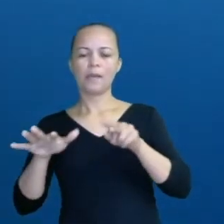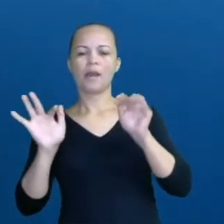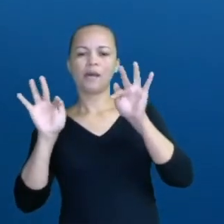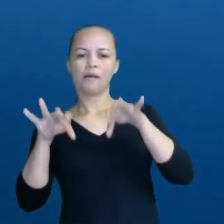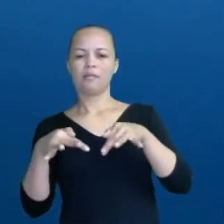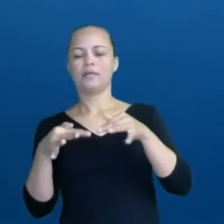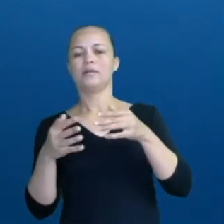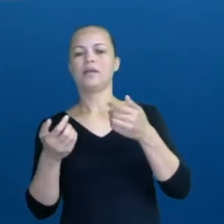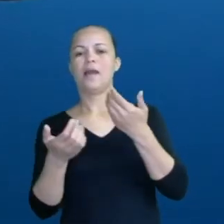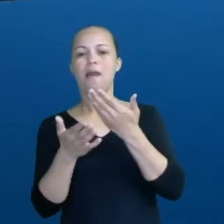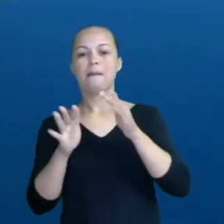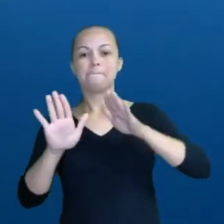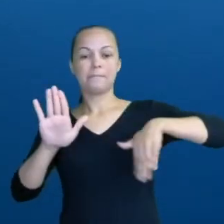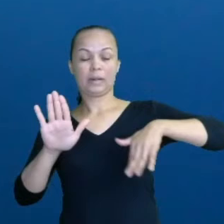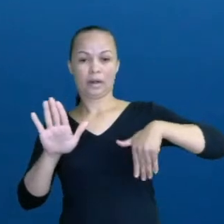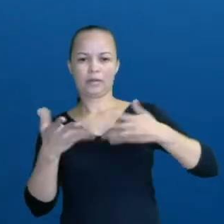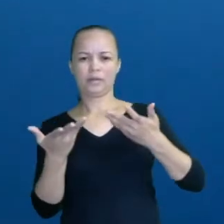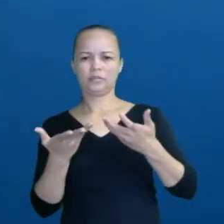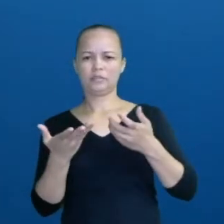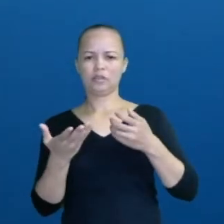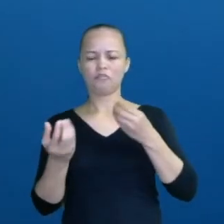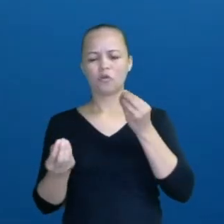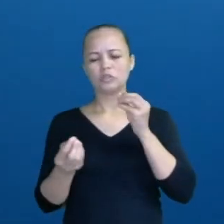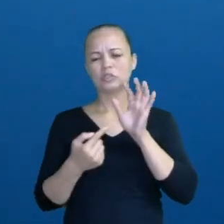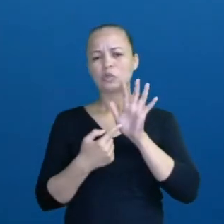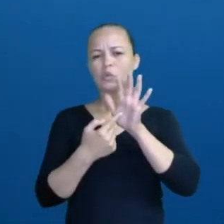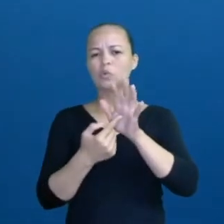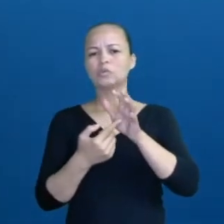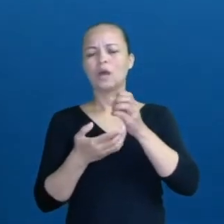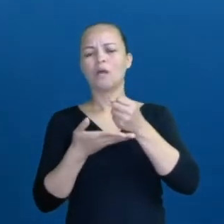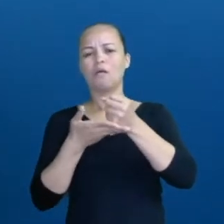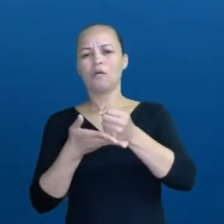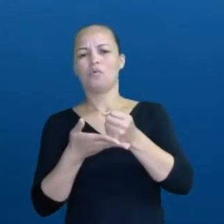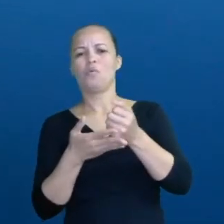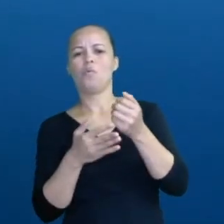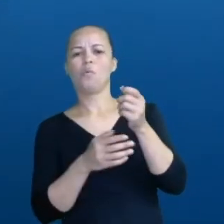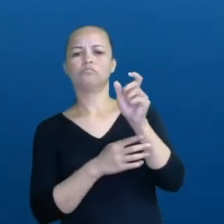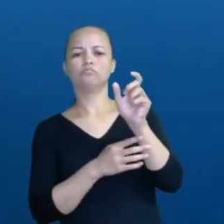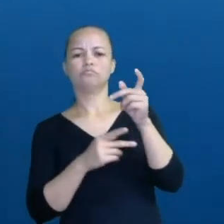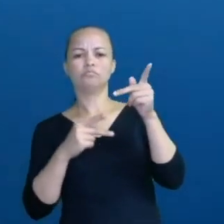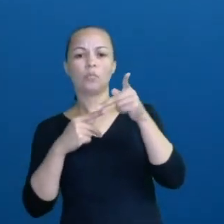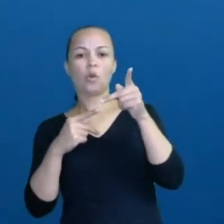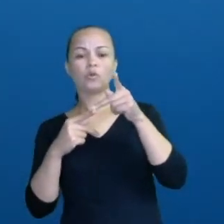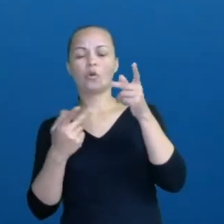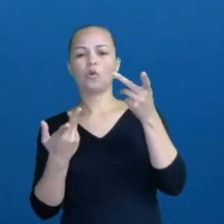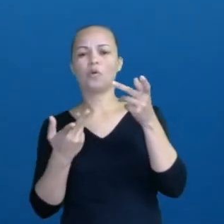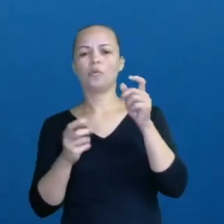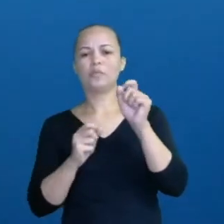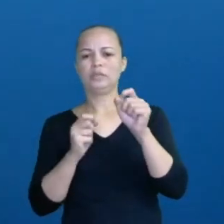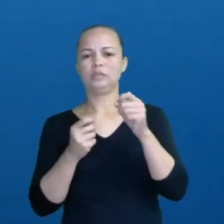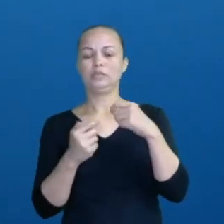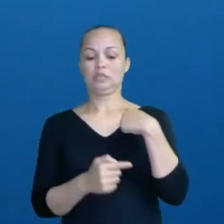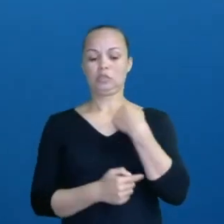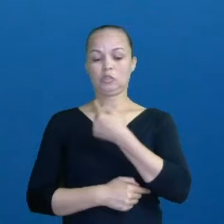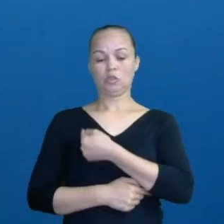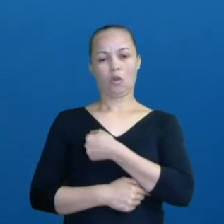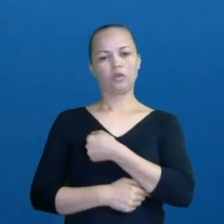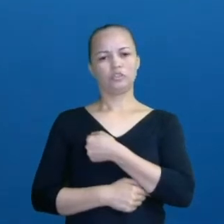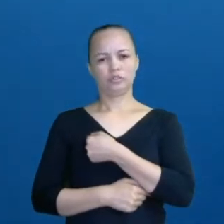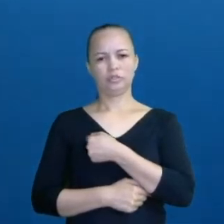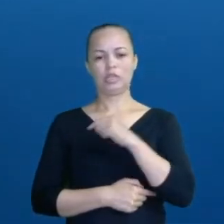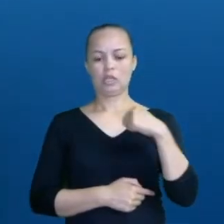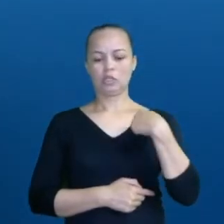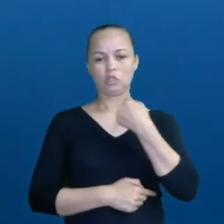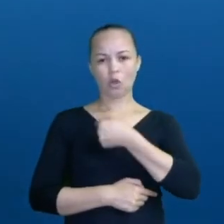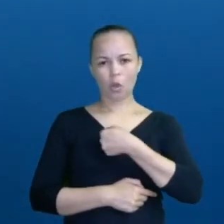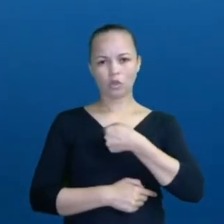fosse encaixar um pronome antes desse verbo, qual seria o pronome? Seria o pronome nós, ou seja,